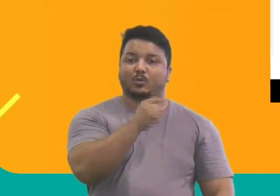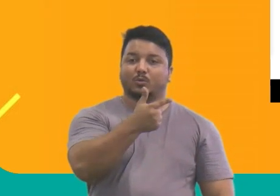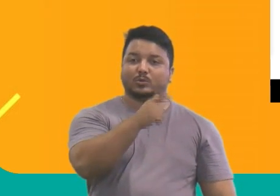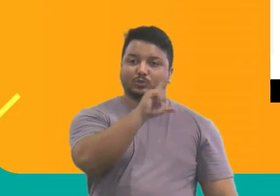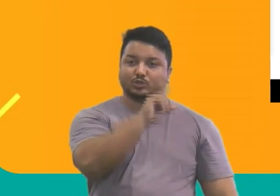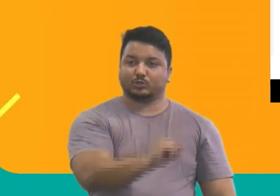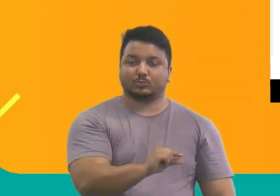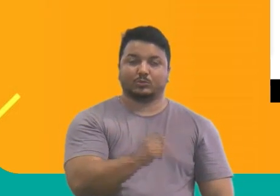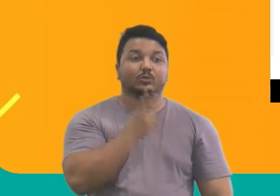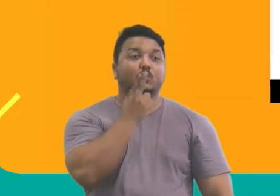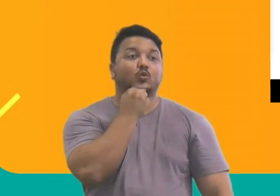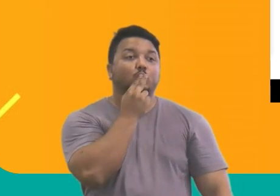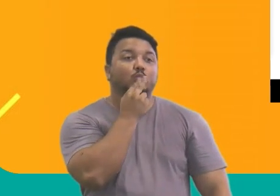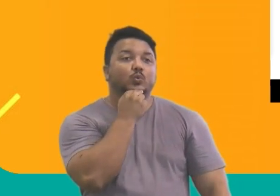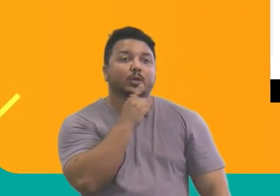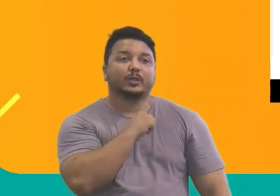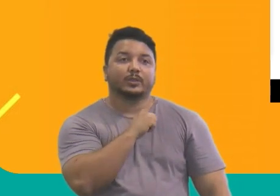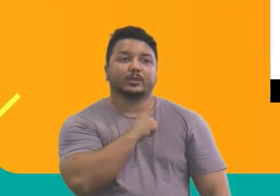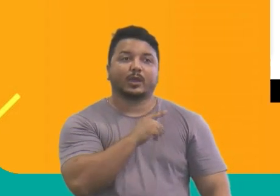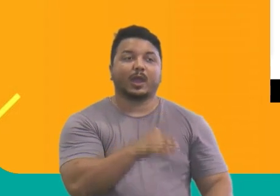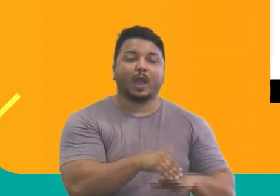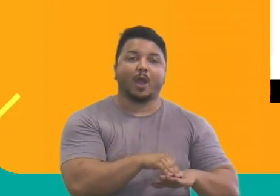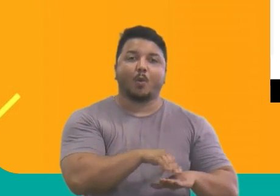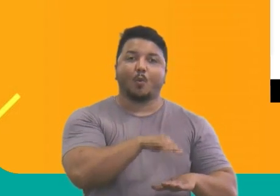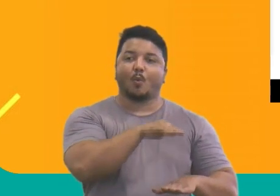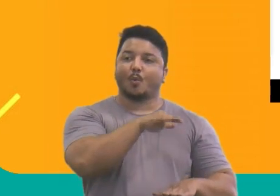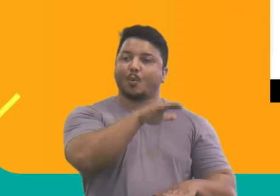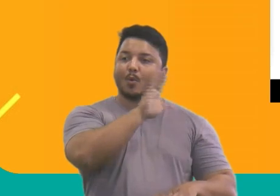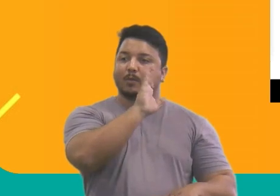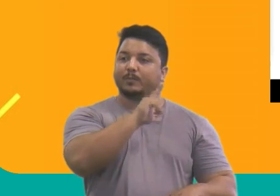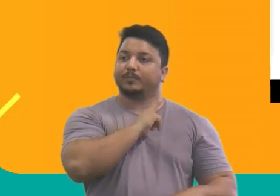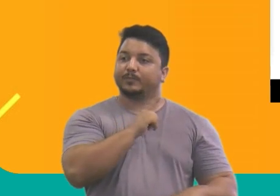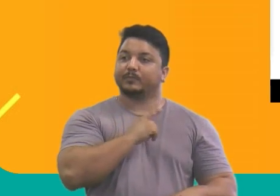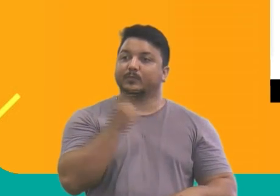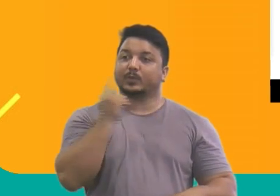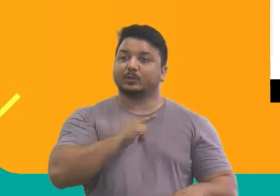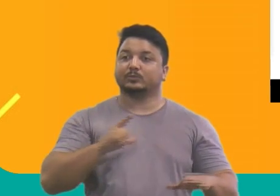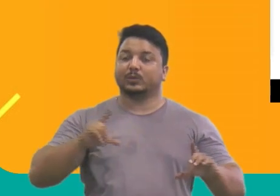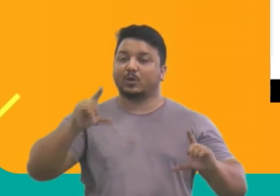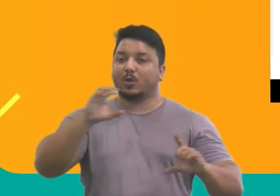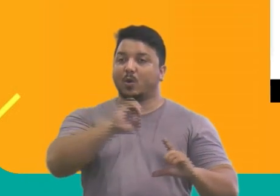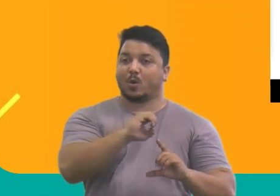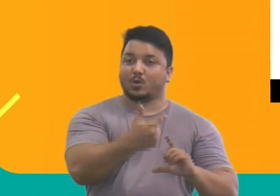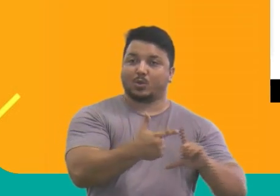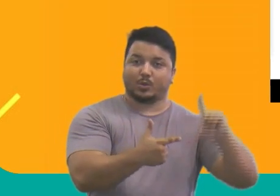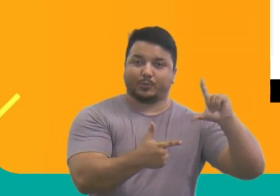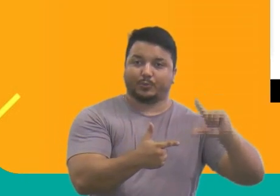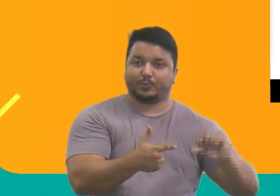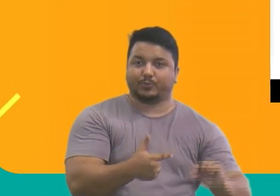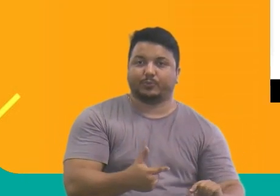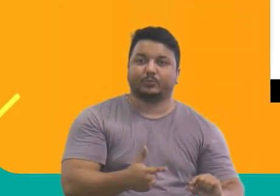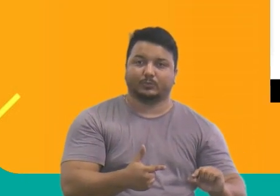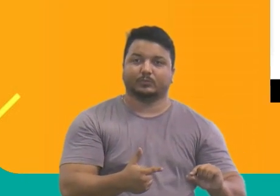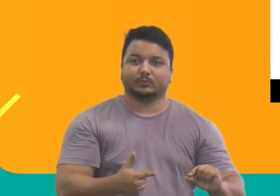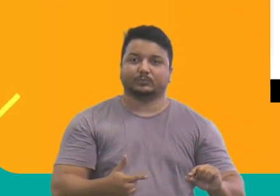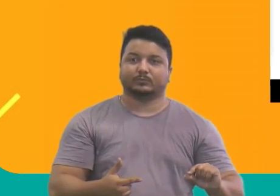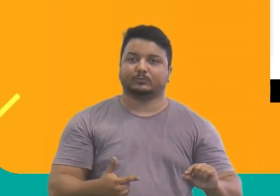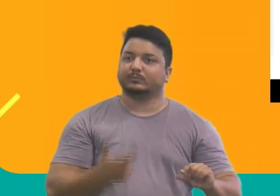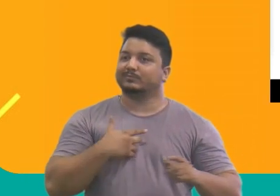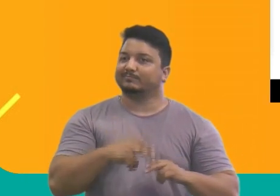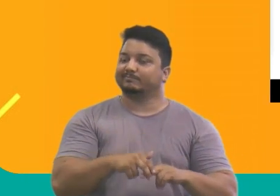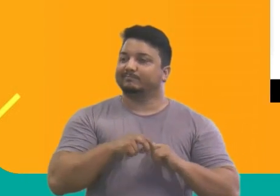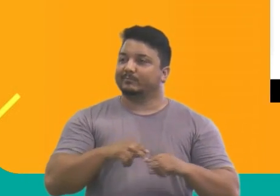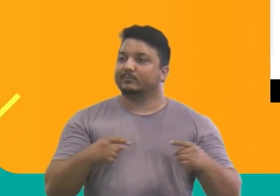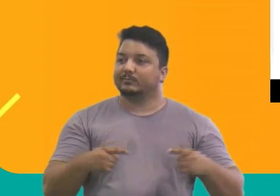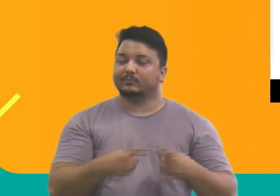oxigênio. Os nutrientes, o aumento dos nutrientes vão diminuir a concentração de oxigênio. Isso se